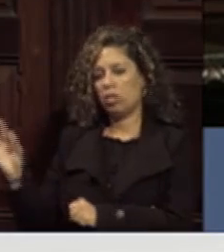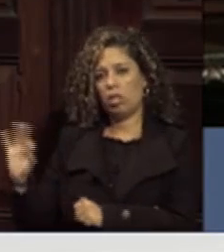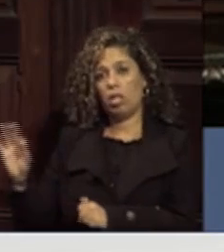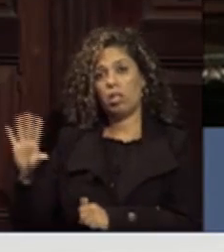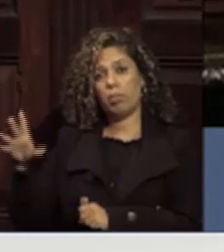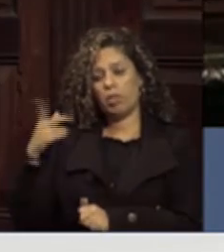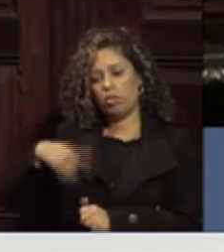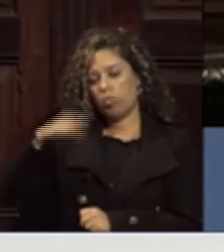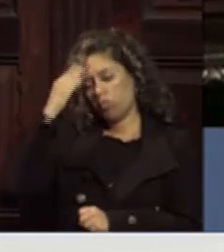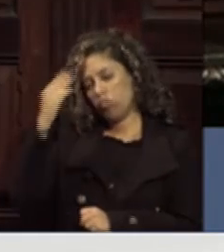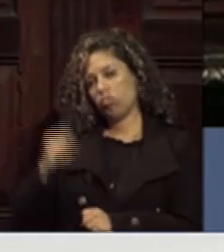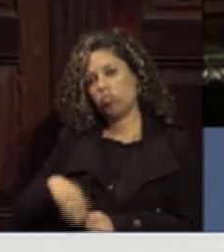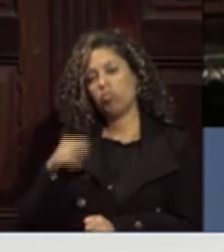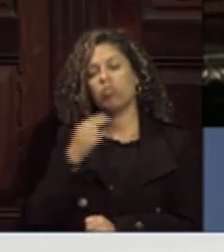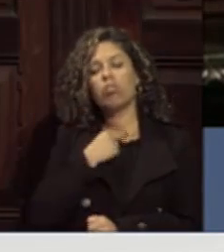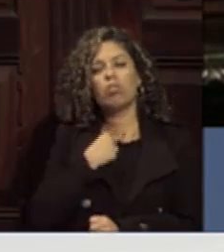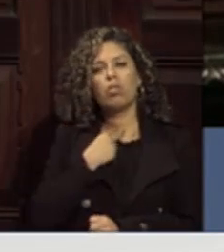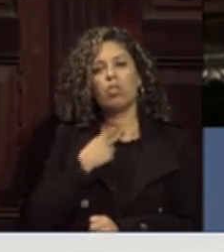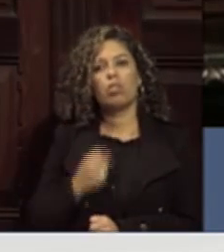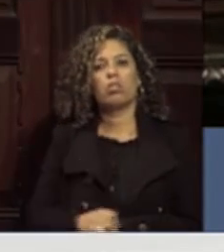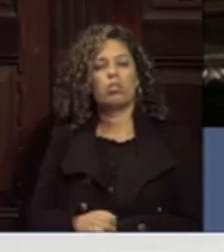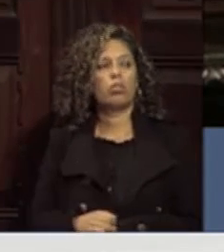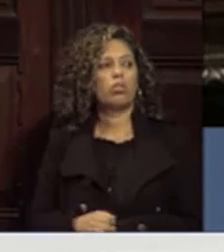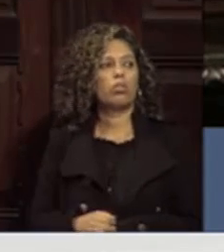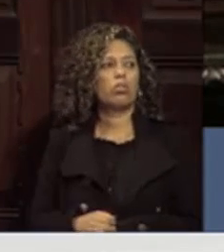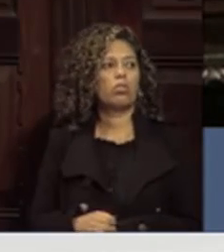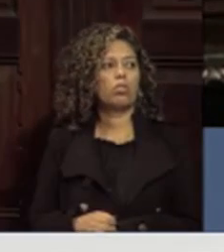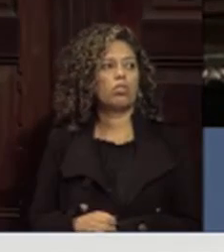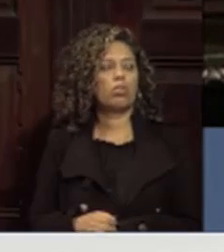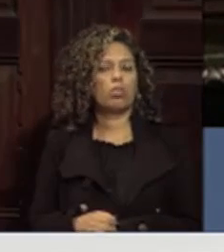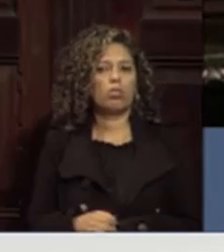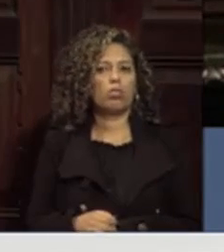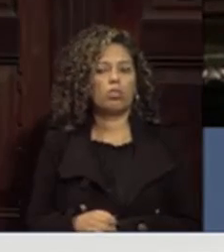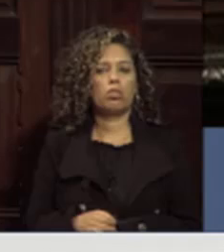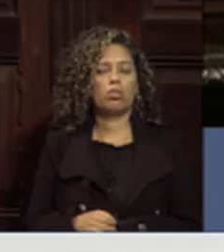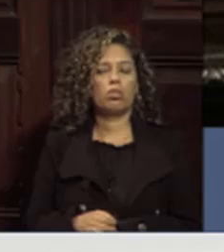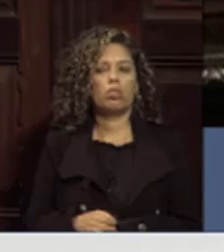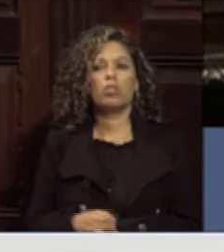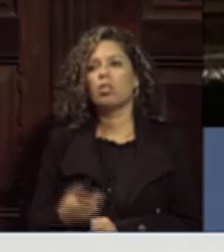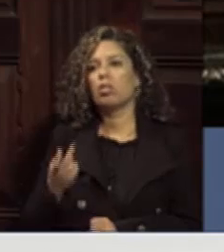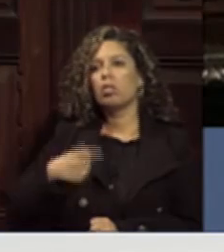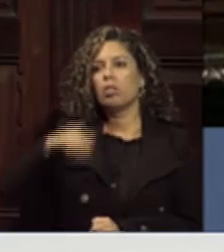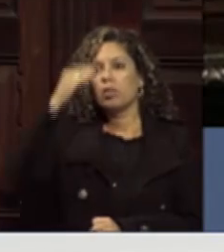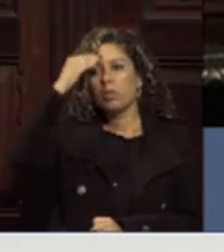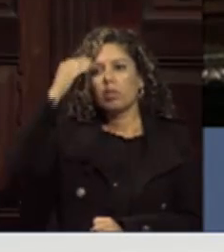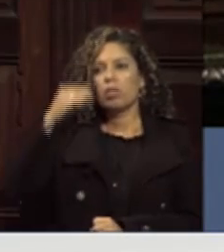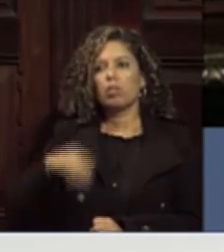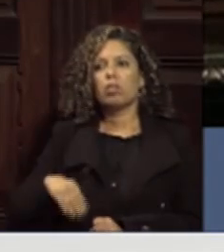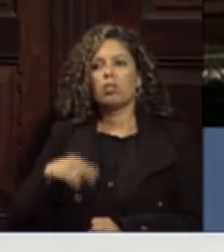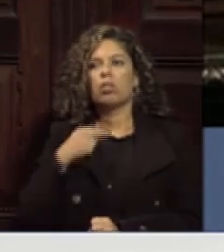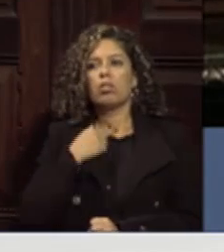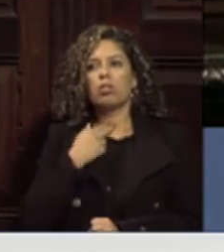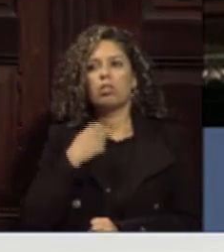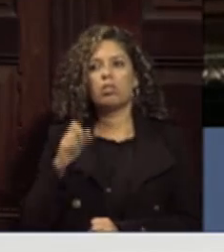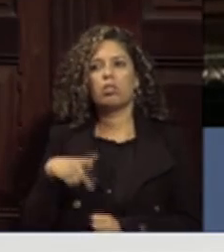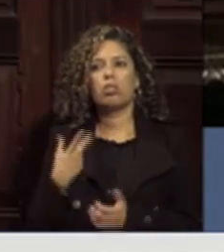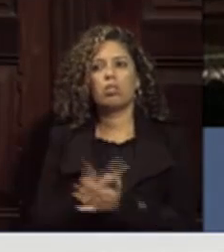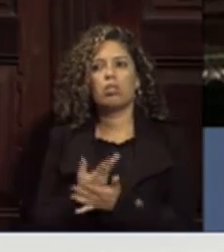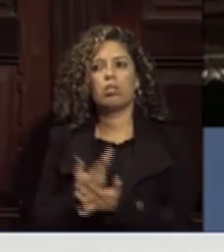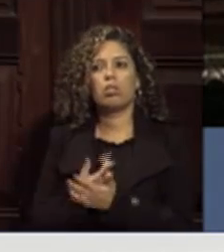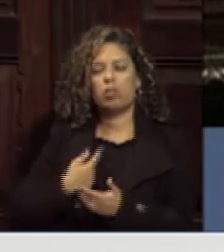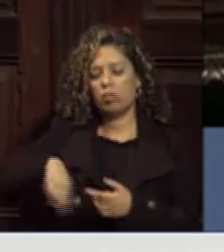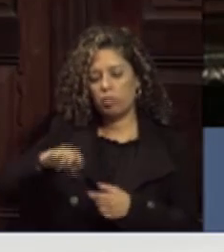podemos desistir, mesmo faltando 8 meses ou 7 meses para o encerramento dessa gestão. Nós temos que fazer uma